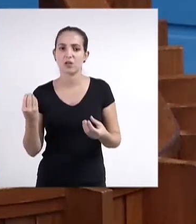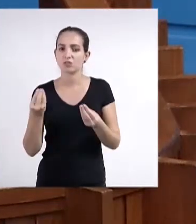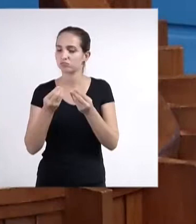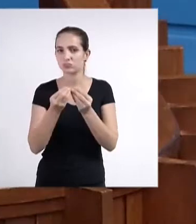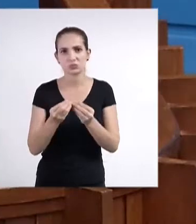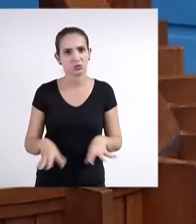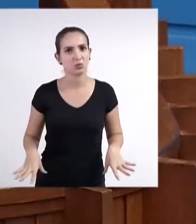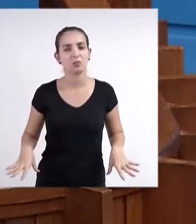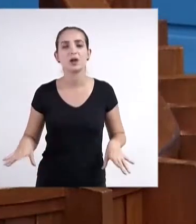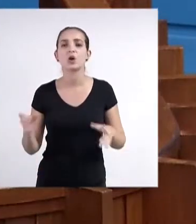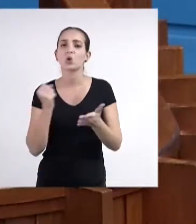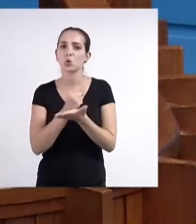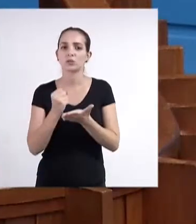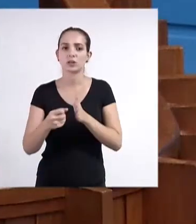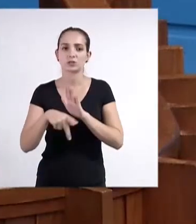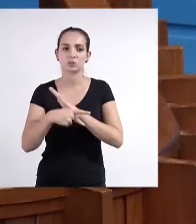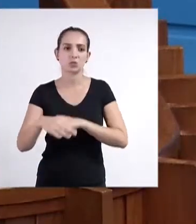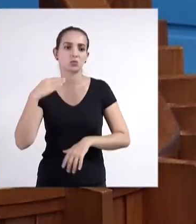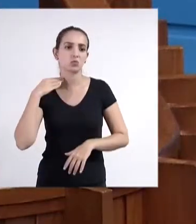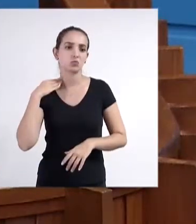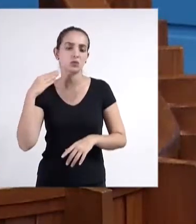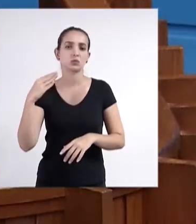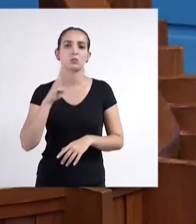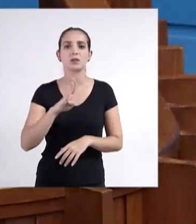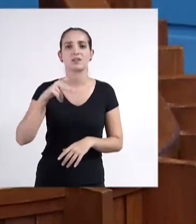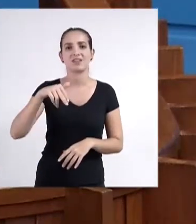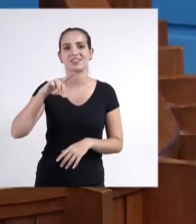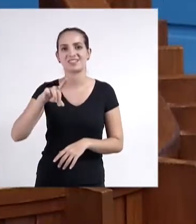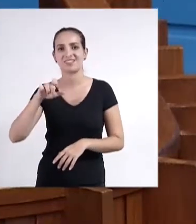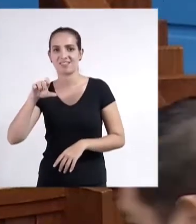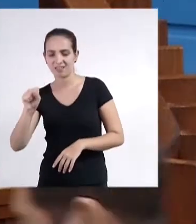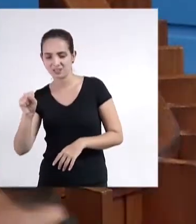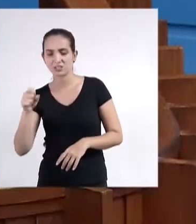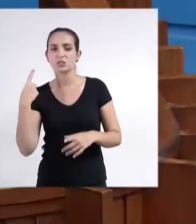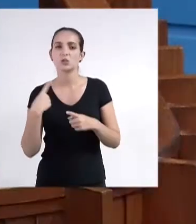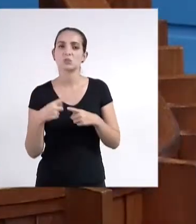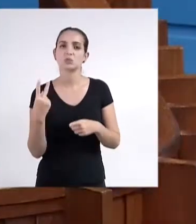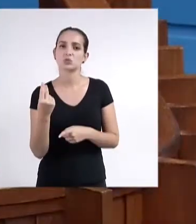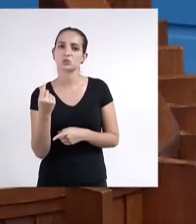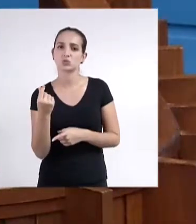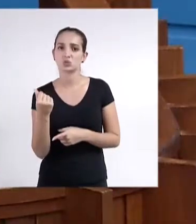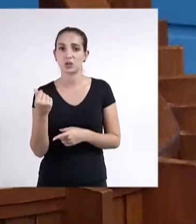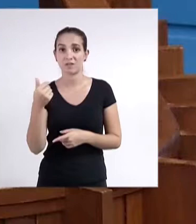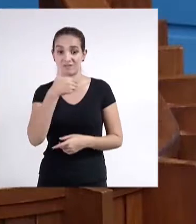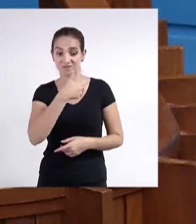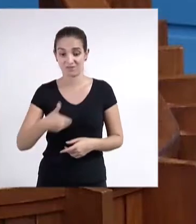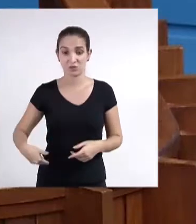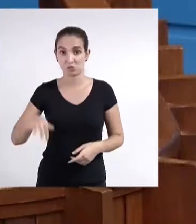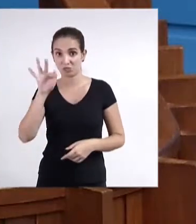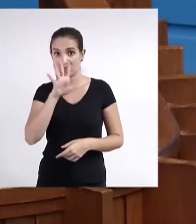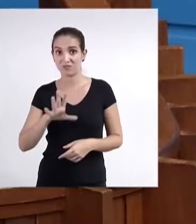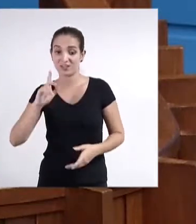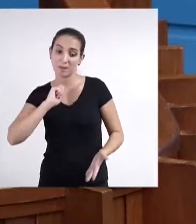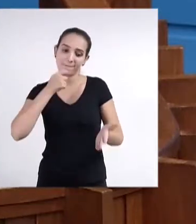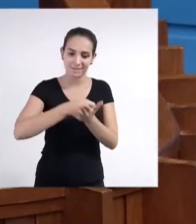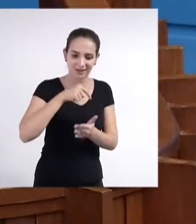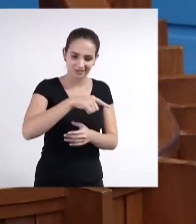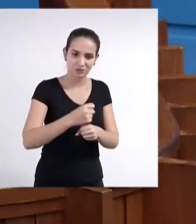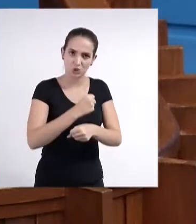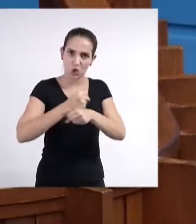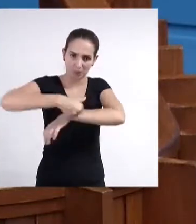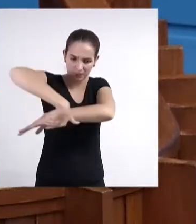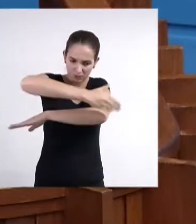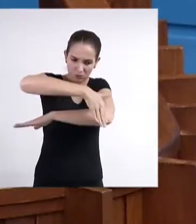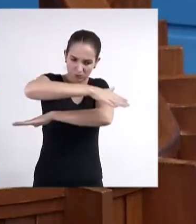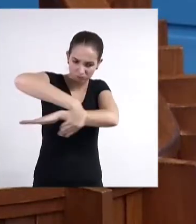Banco Nacional de Desenvolvimento Econômico e Social, BNDES, para a aplicação de recursos federais na obra. Os recursos captados por meio